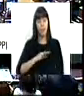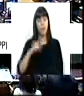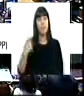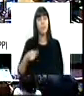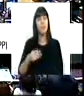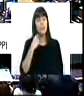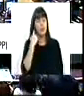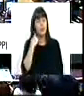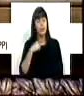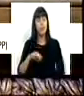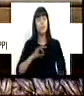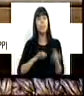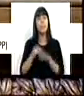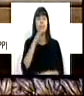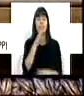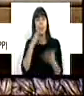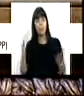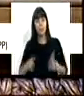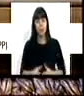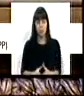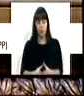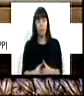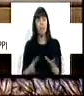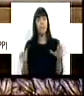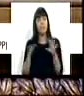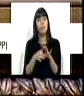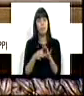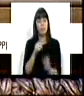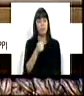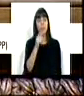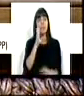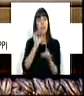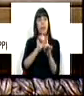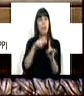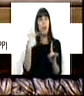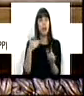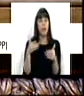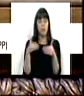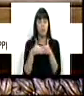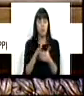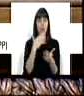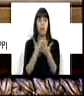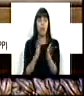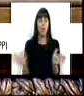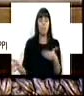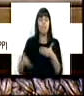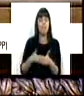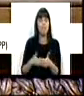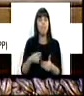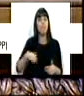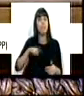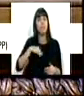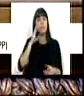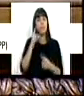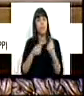Presidente, senhoras e senhores deputados, sobre o caso do Banif e sobre o processo que levou ao seu desfecho,